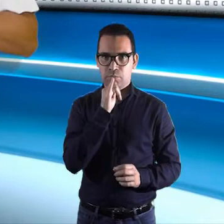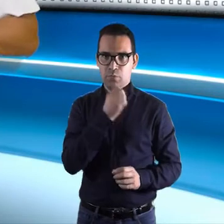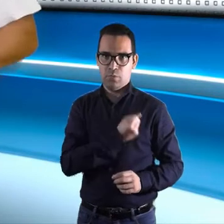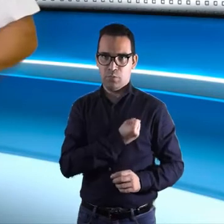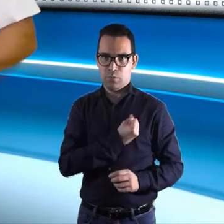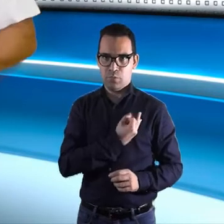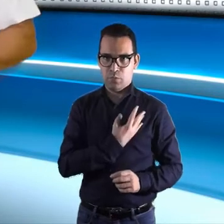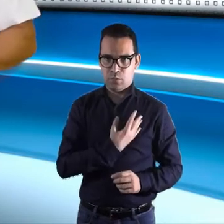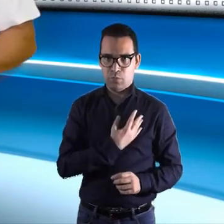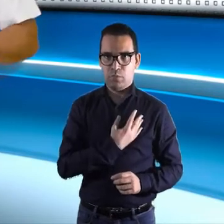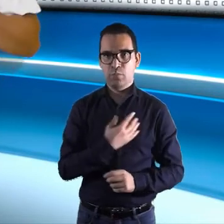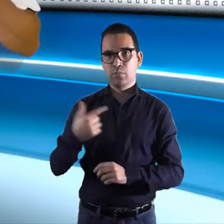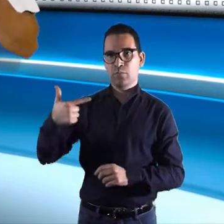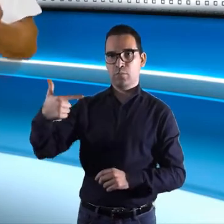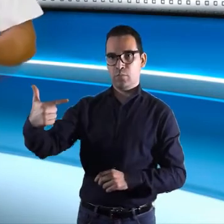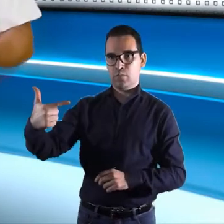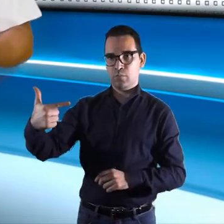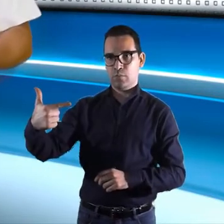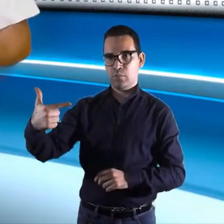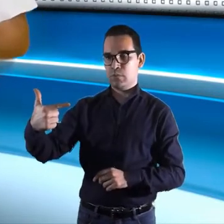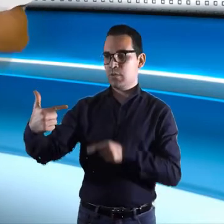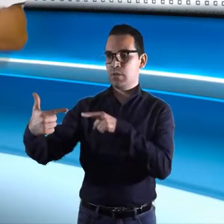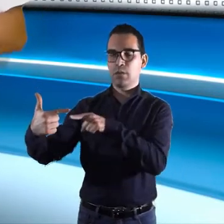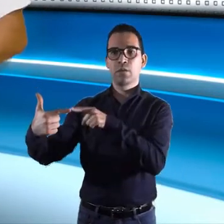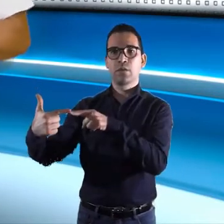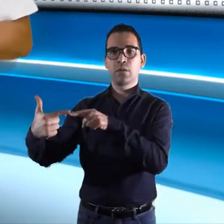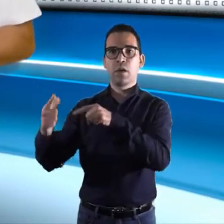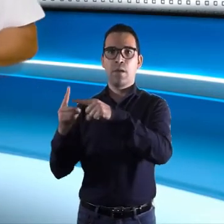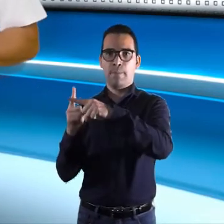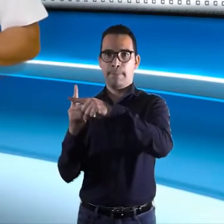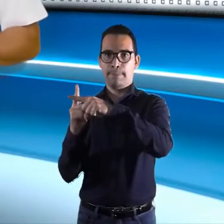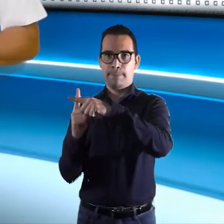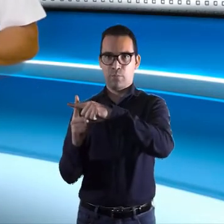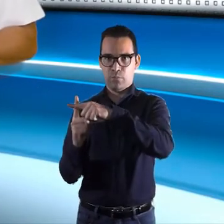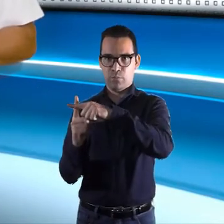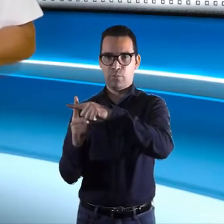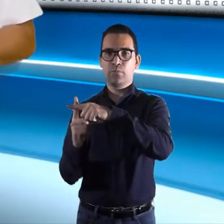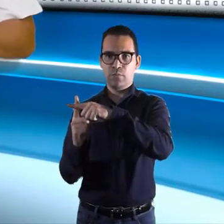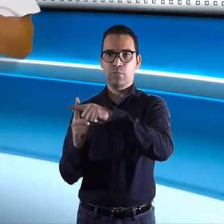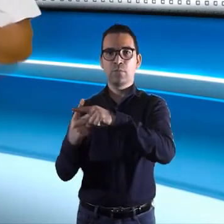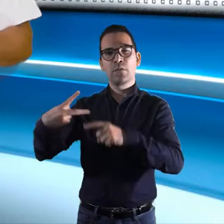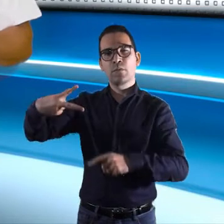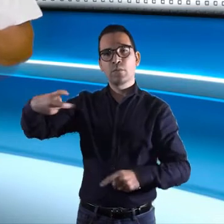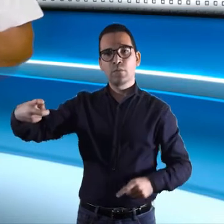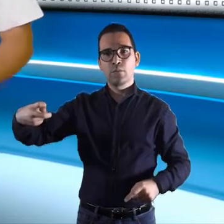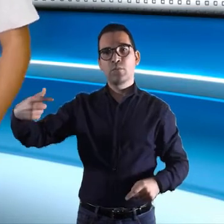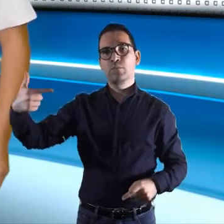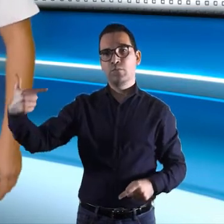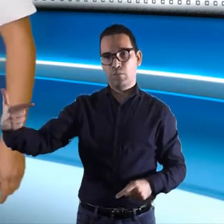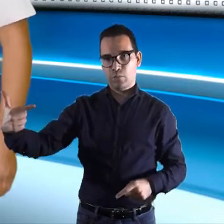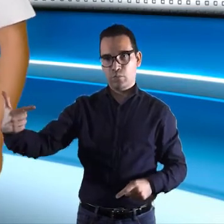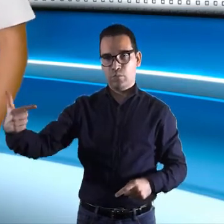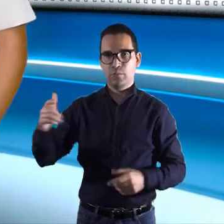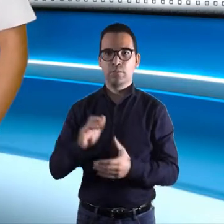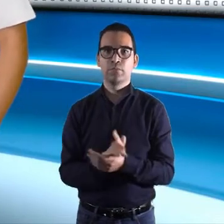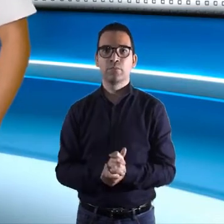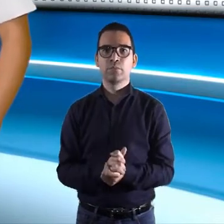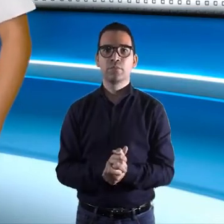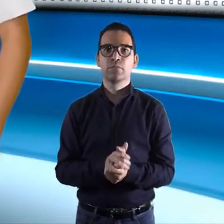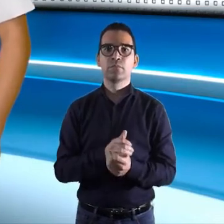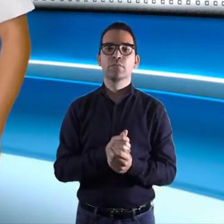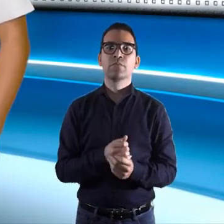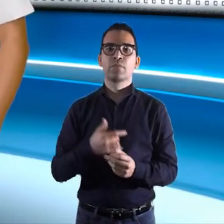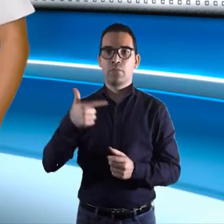2 positivo é igual a 2. Outro exemplo, o